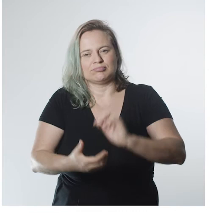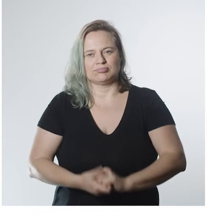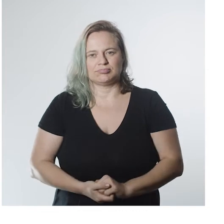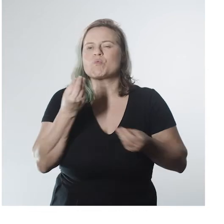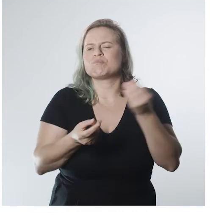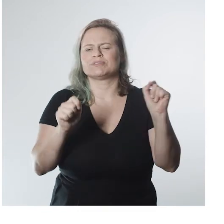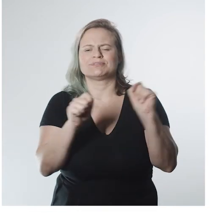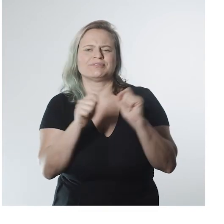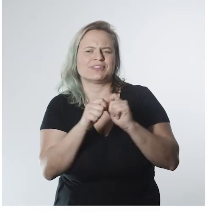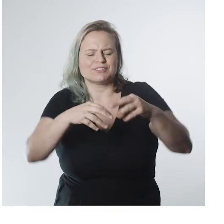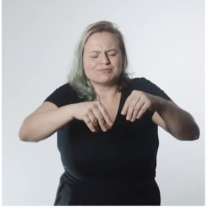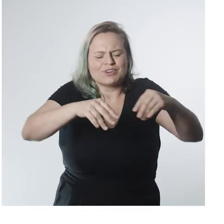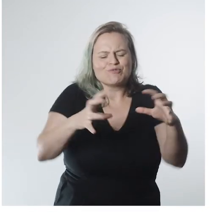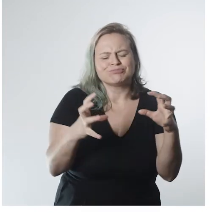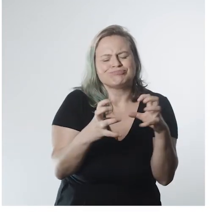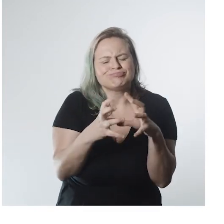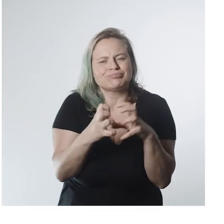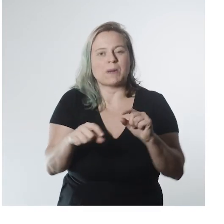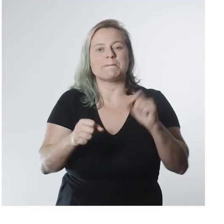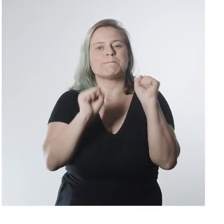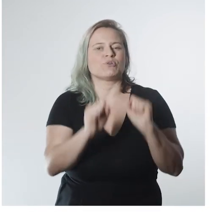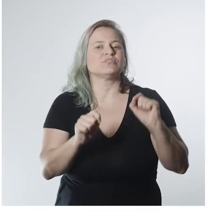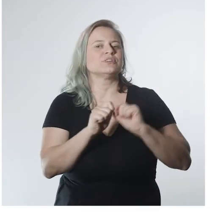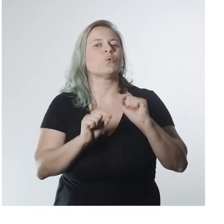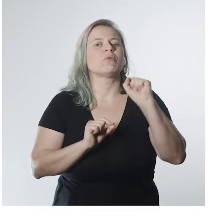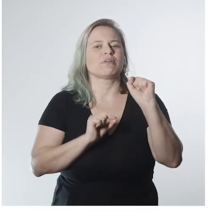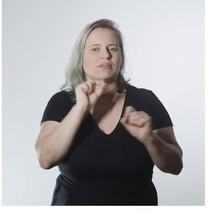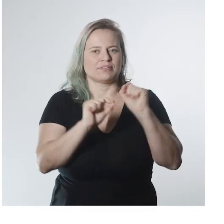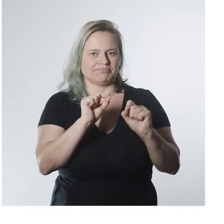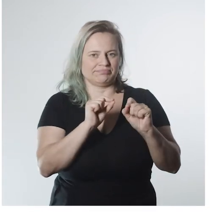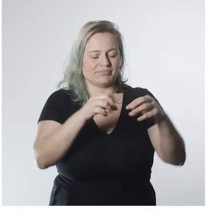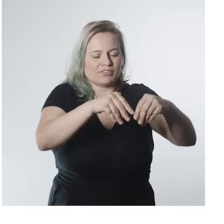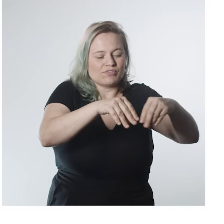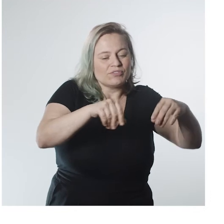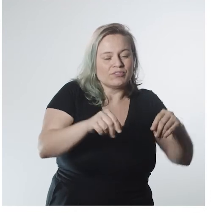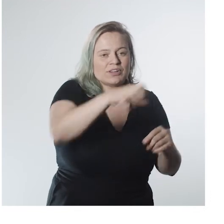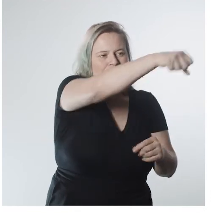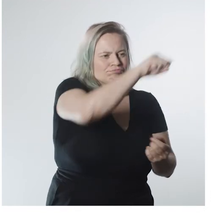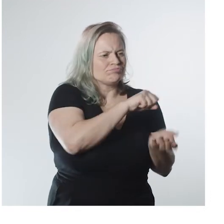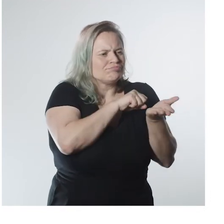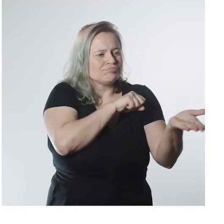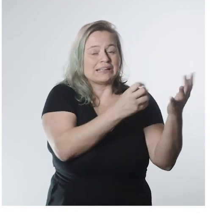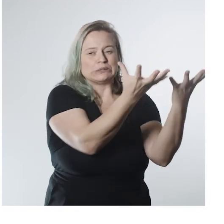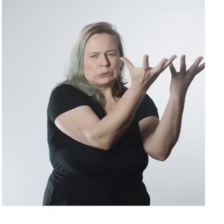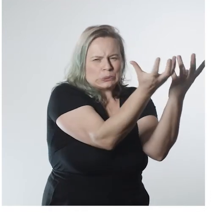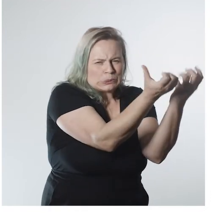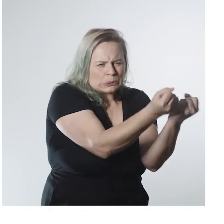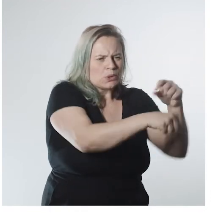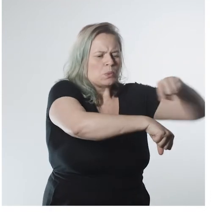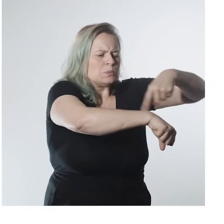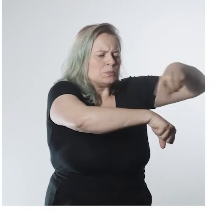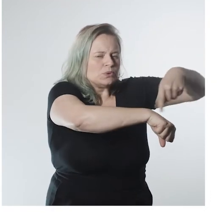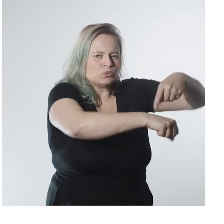Para uma farofa ficar mais crocante, você pode colocar a farinha de mandioca grossa no forno para secar durante alguns minutos.